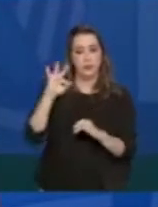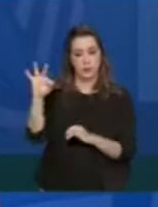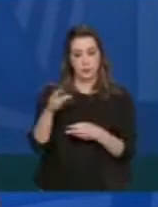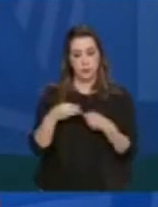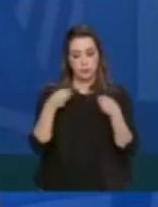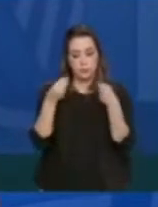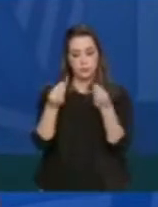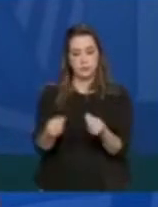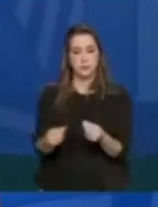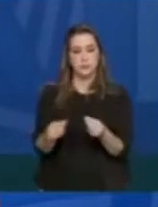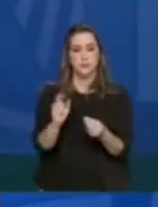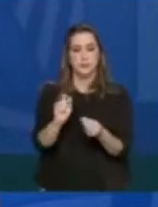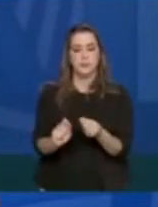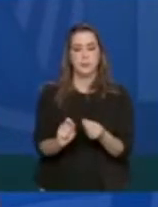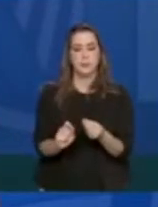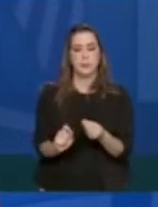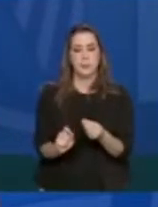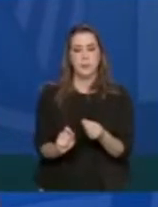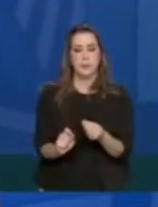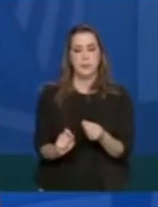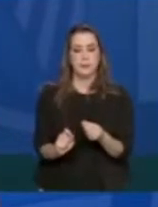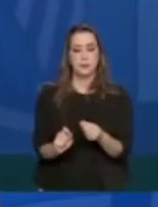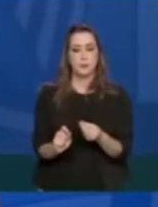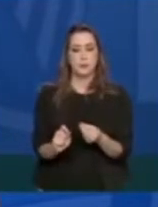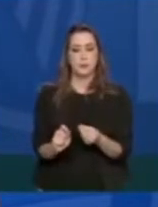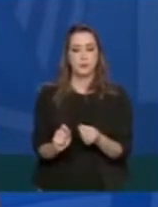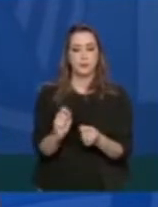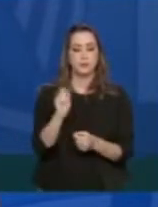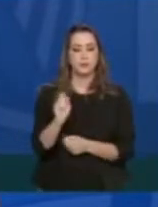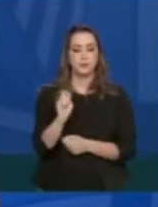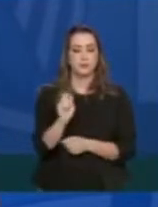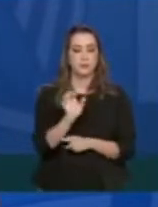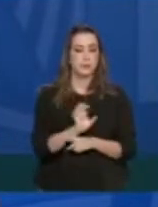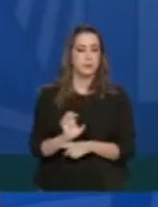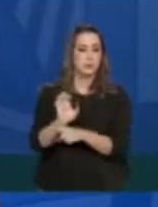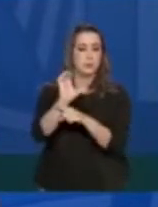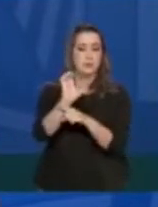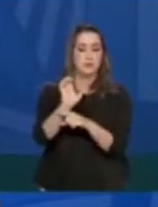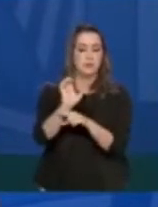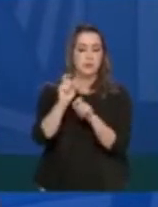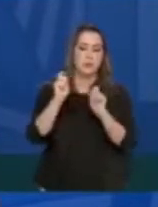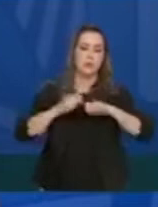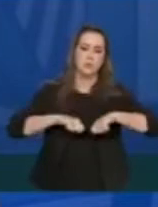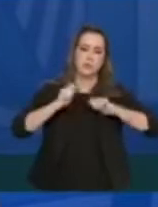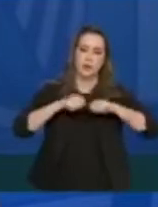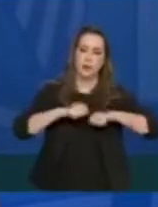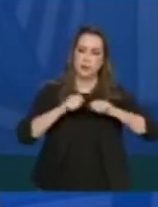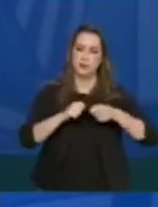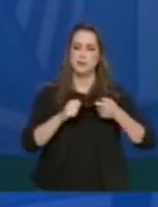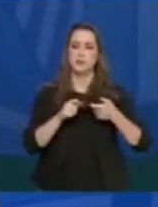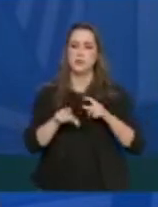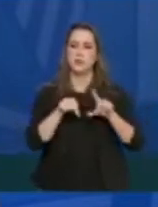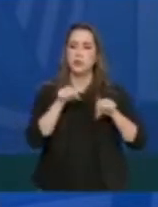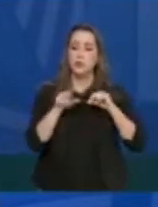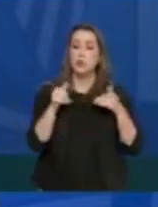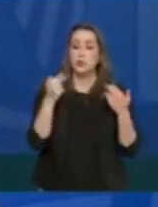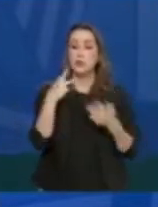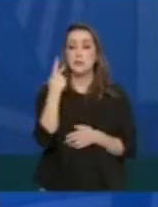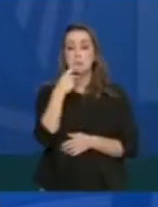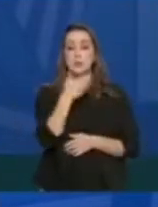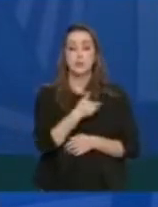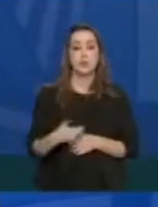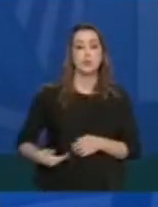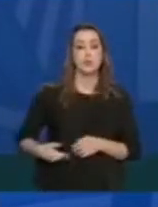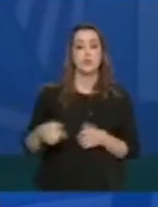federal para que os estados pudessem adotar as políticas